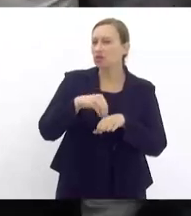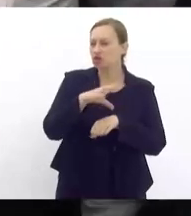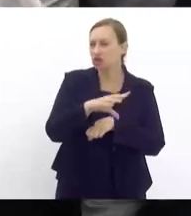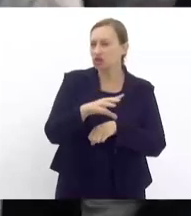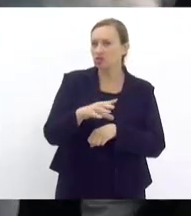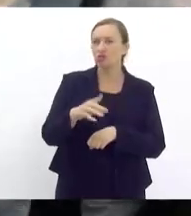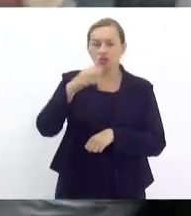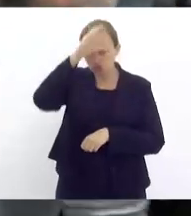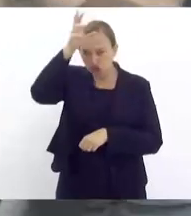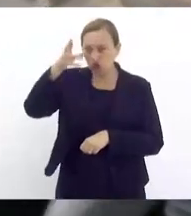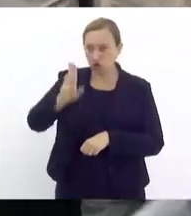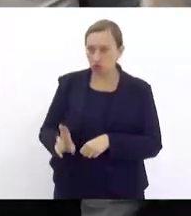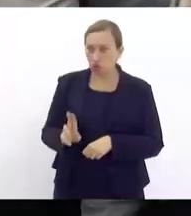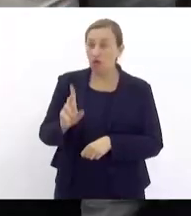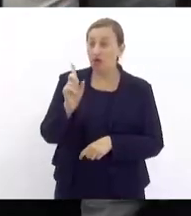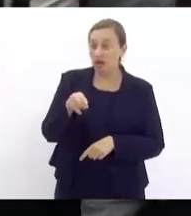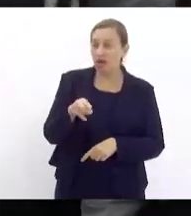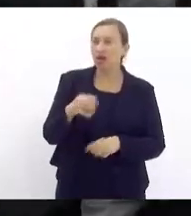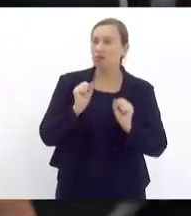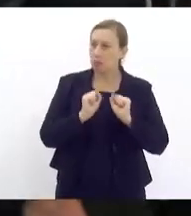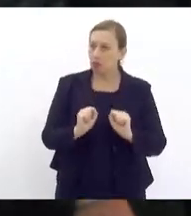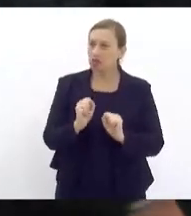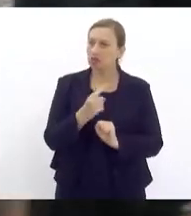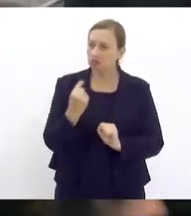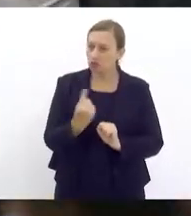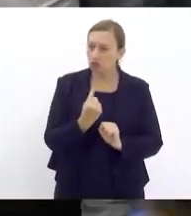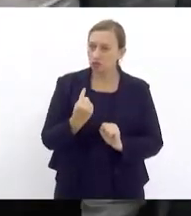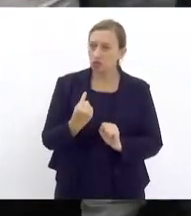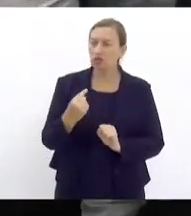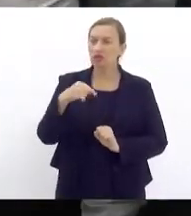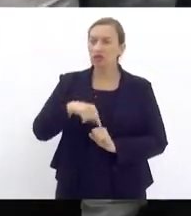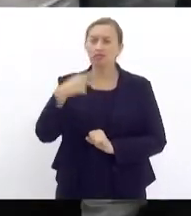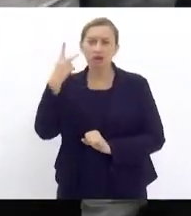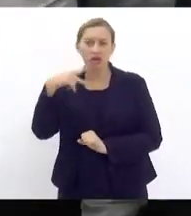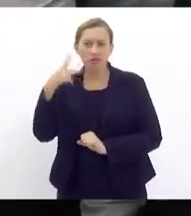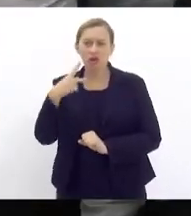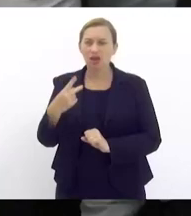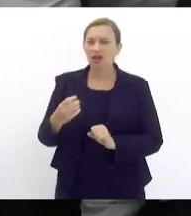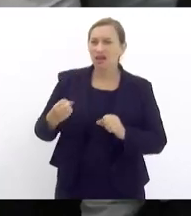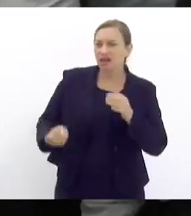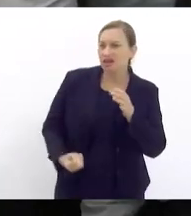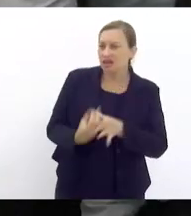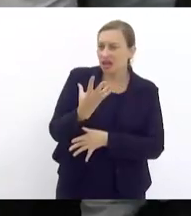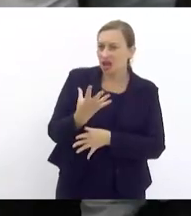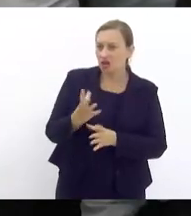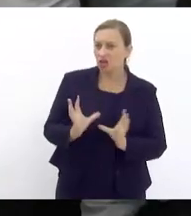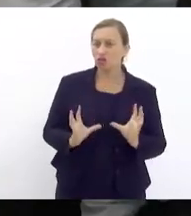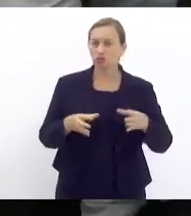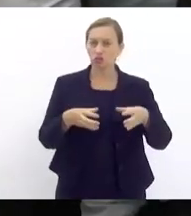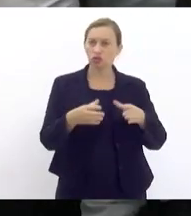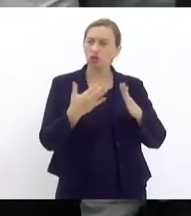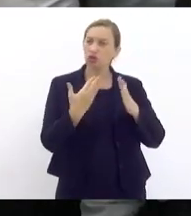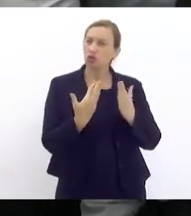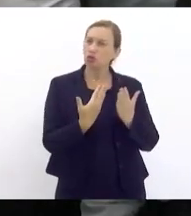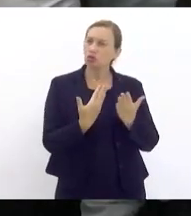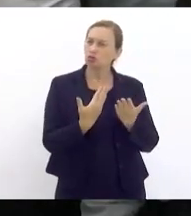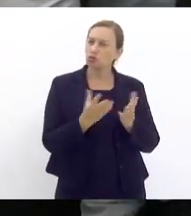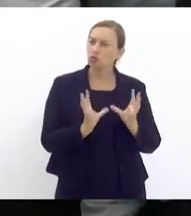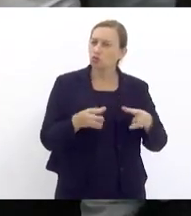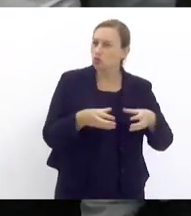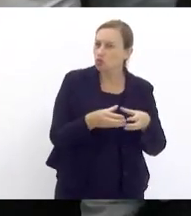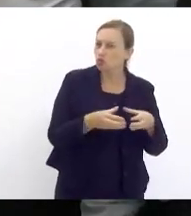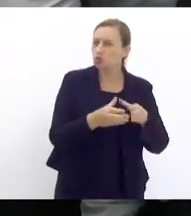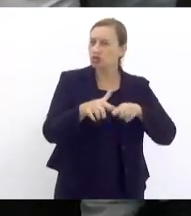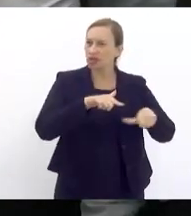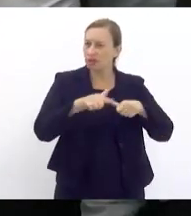te ajudo que é a de que a gente possa vir nesse Parlamento construir a partir de um colégio de líderes um grupo de trabalho